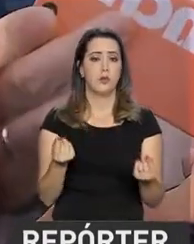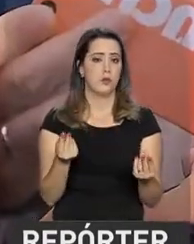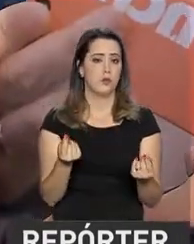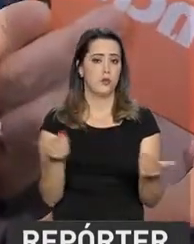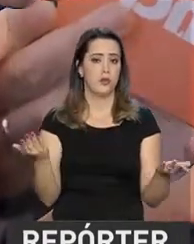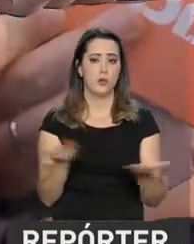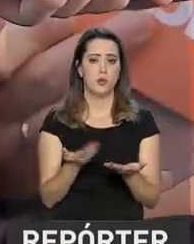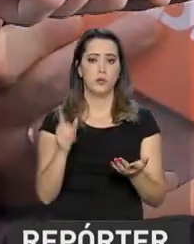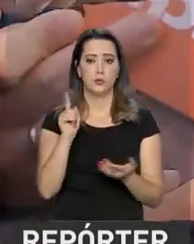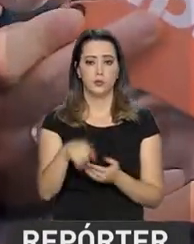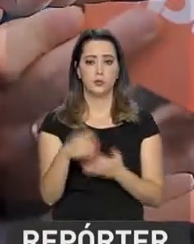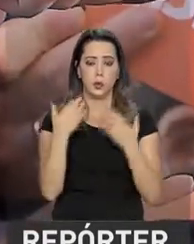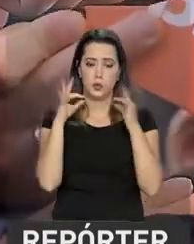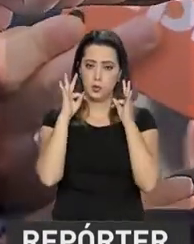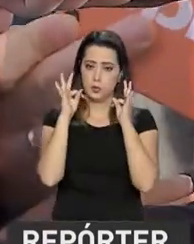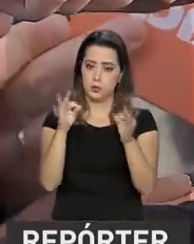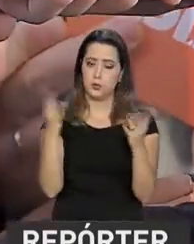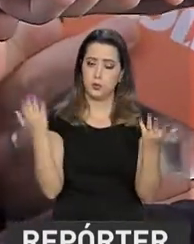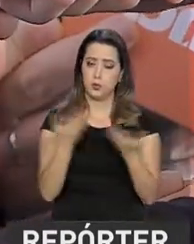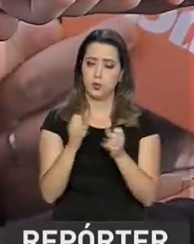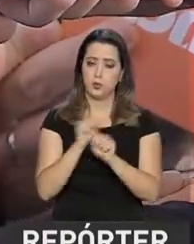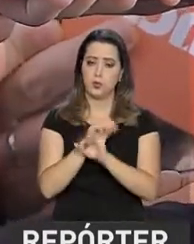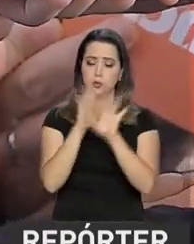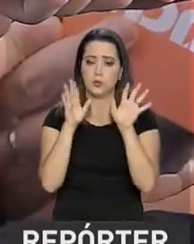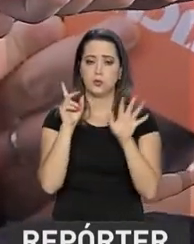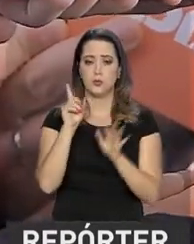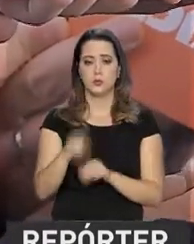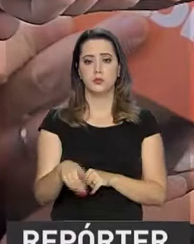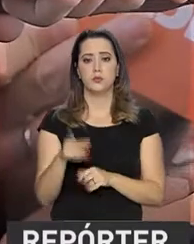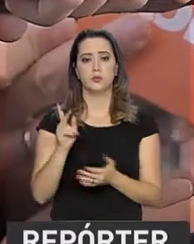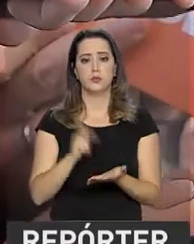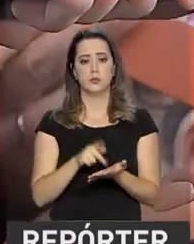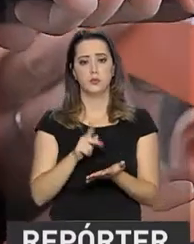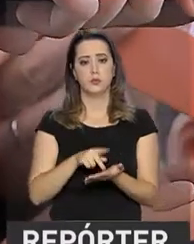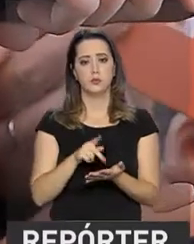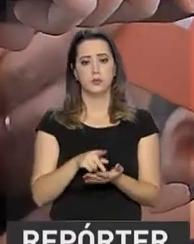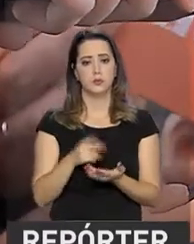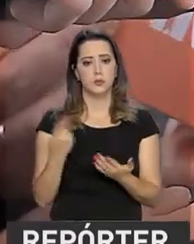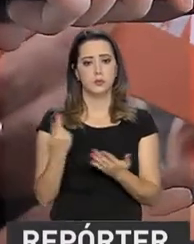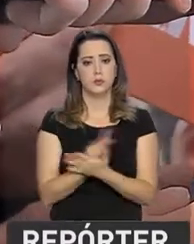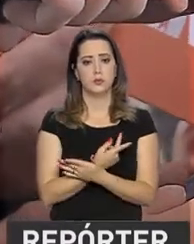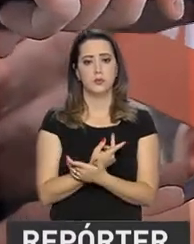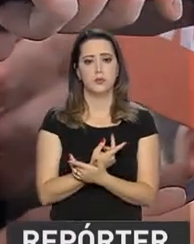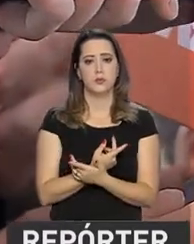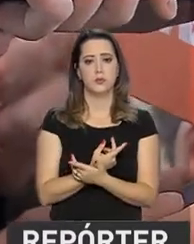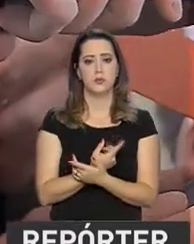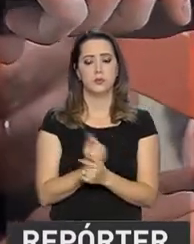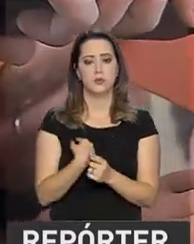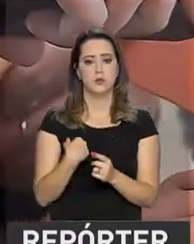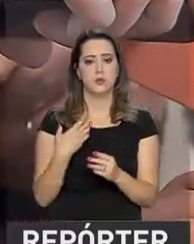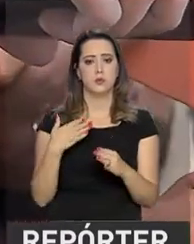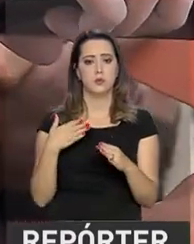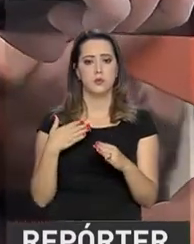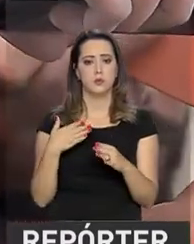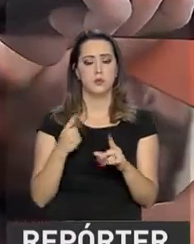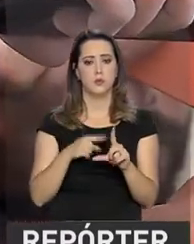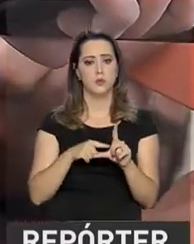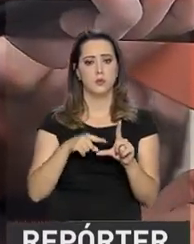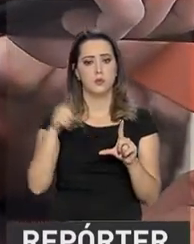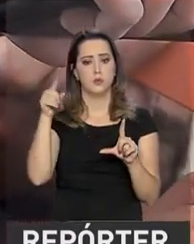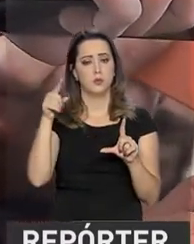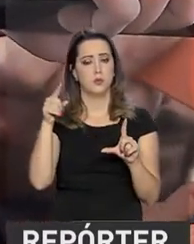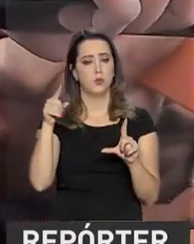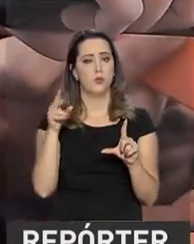hoje uma testemunha muito clara de que realmente isso funciona tanto na direção de subir